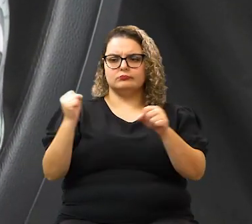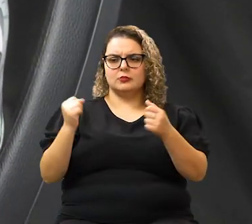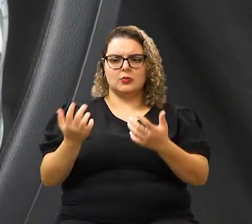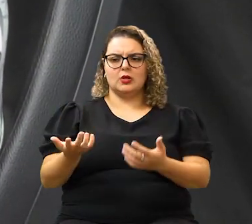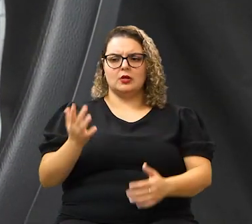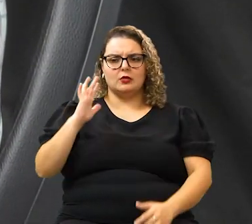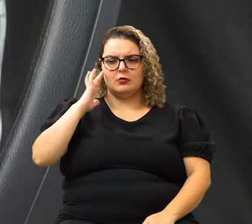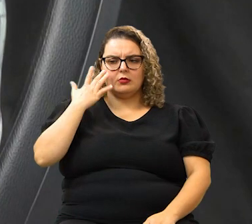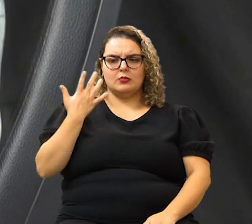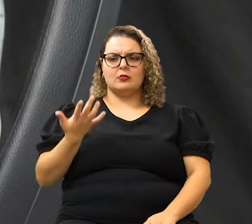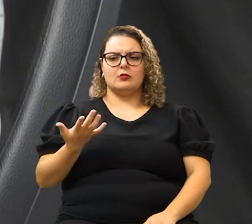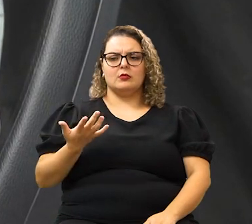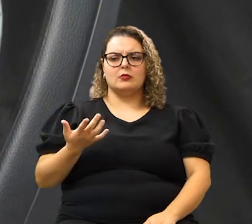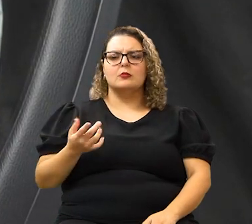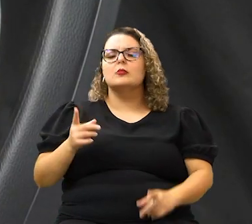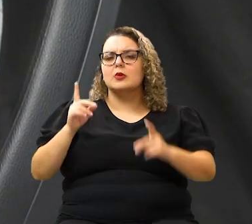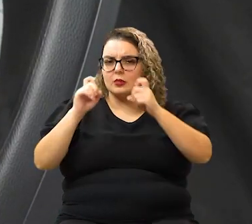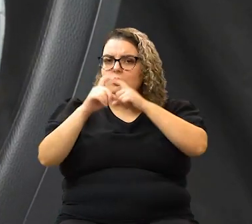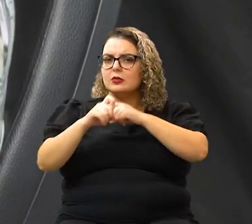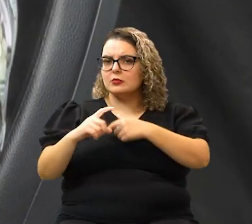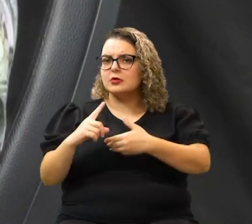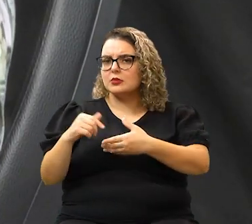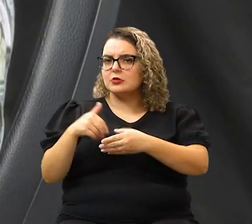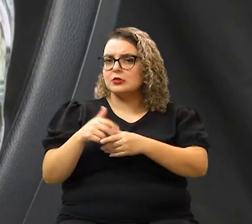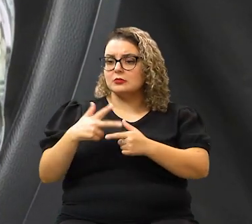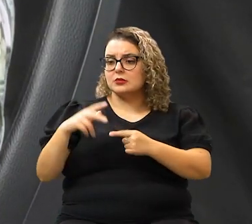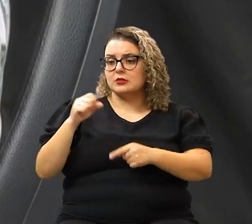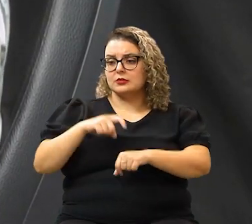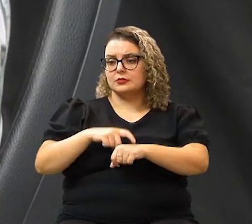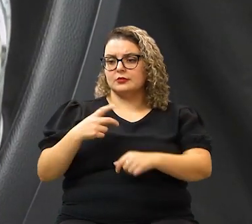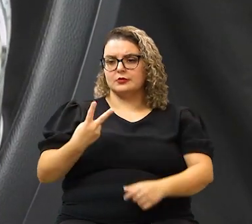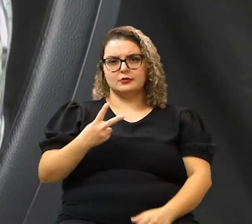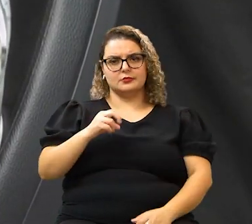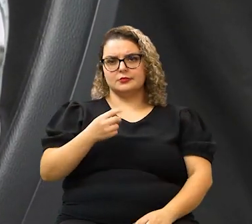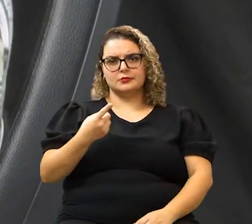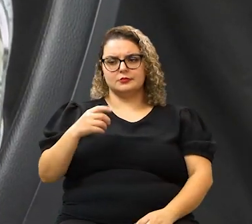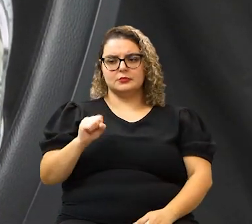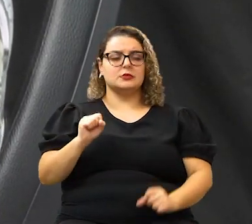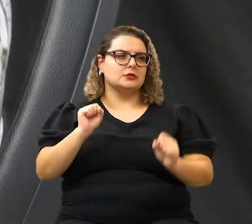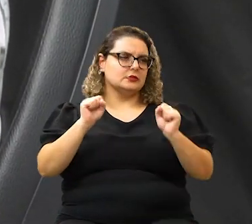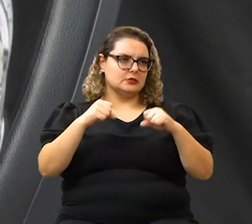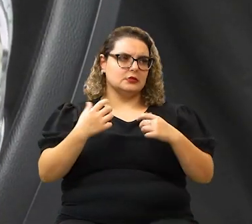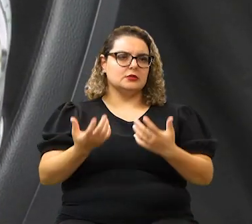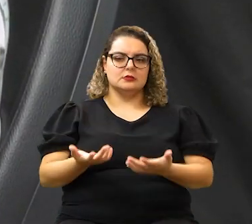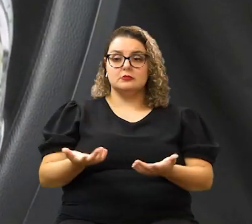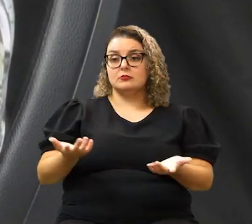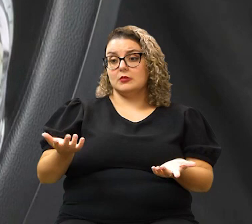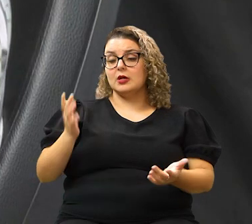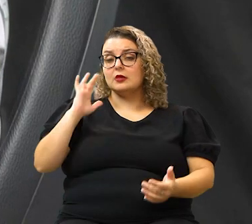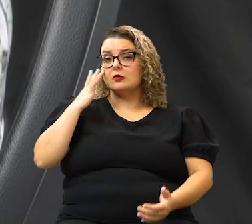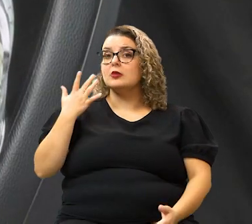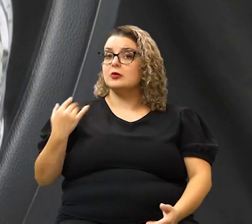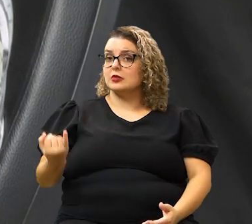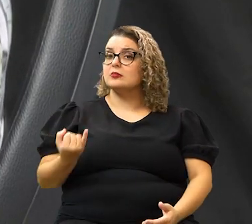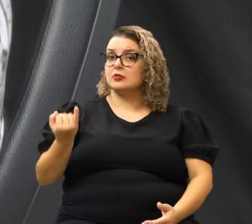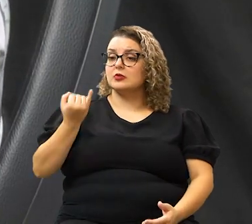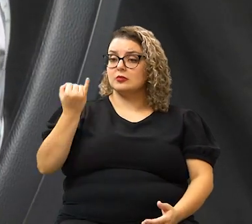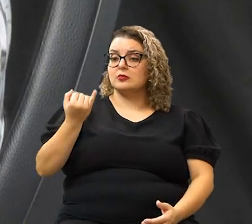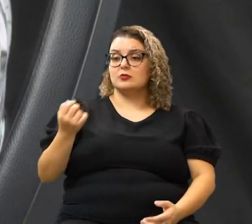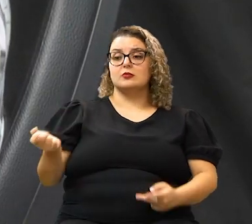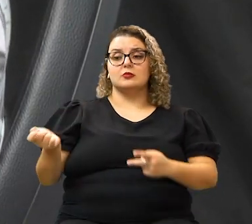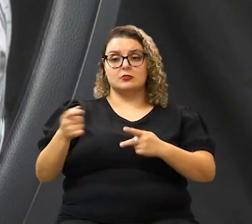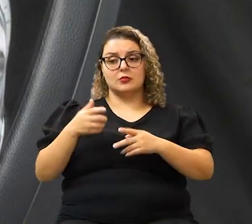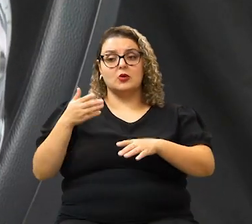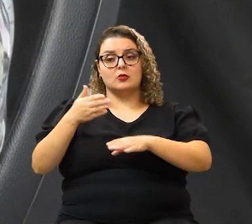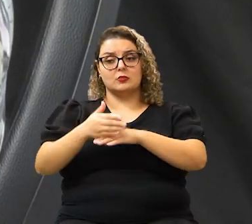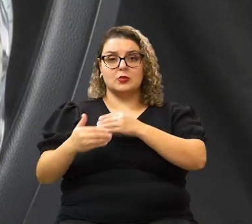ser eleita naquela época, né? Isso era 2010. Mas eu achava que era importante o pessoal participar do processo da eleição. O Plínio